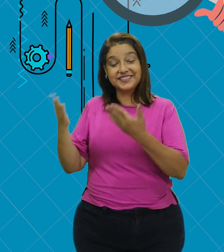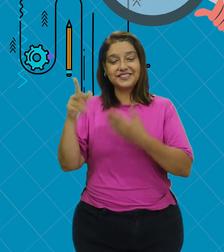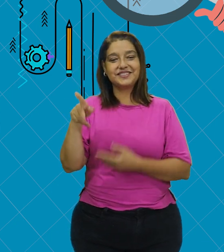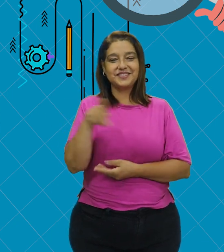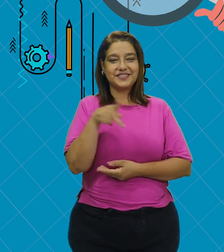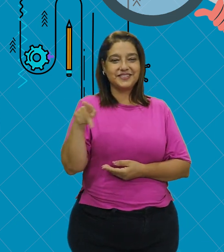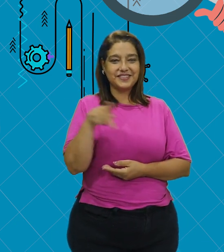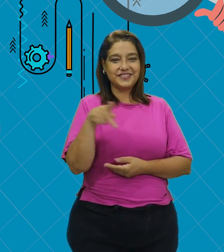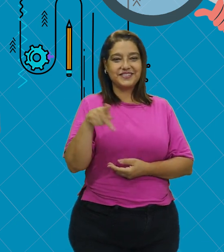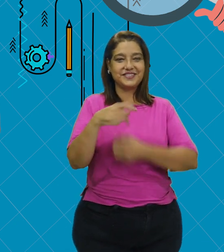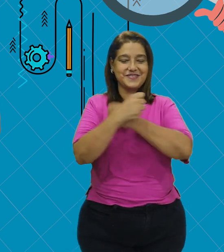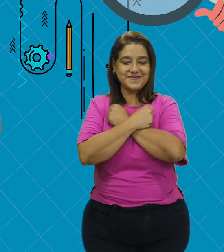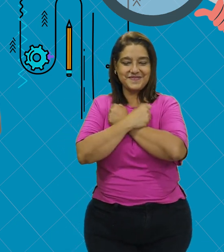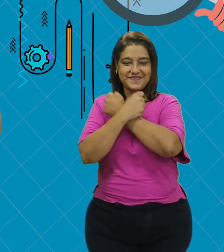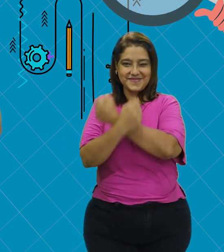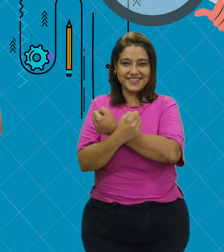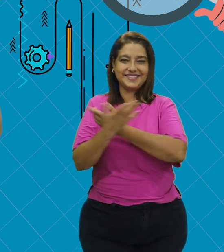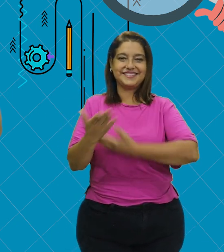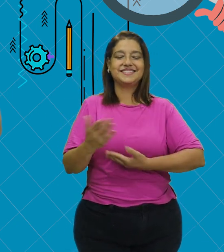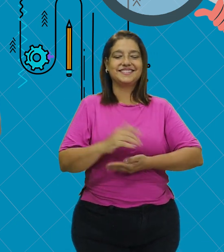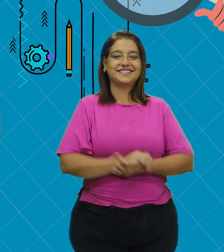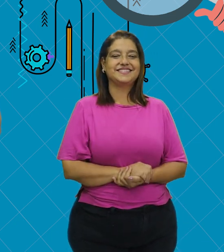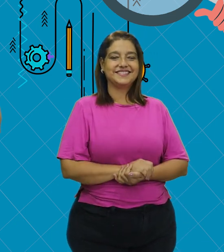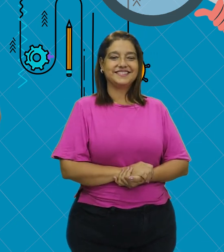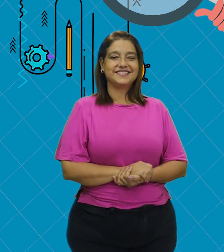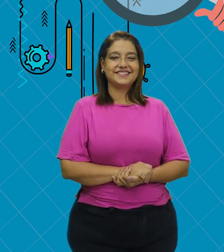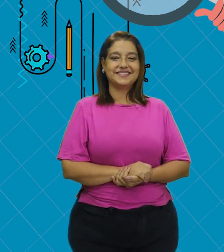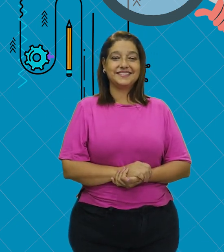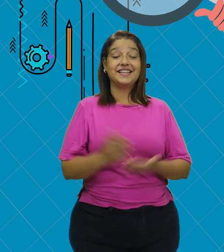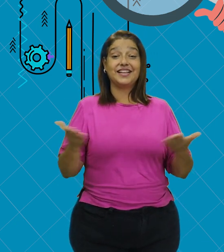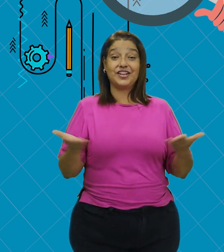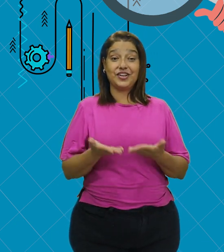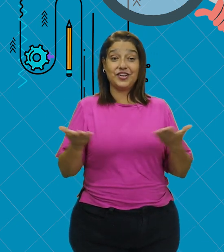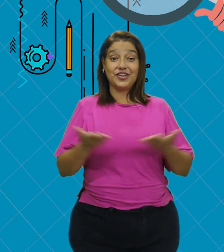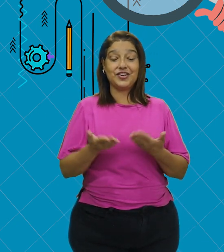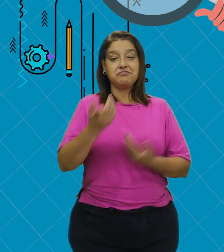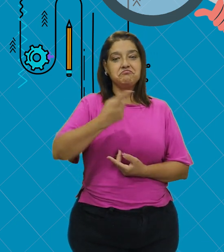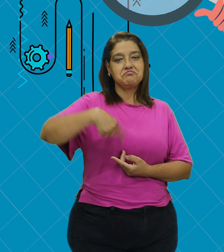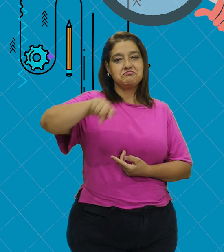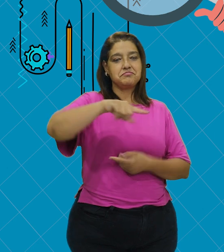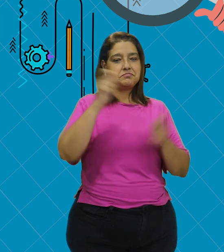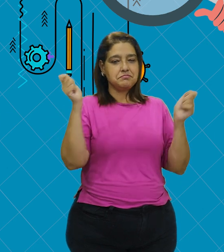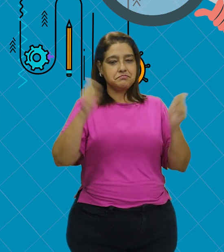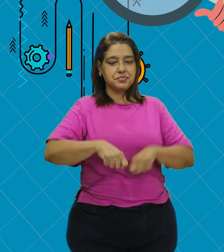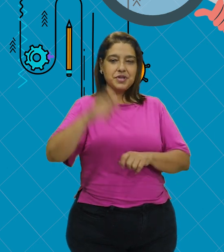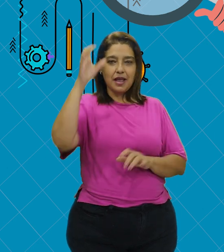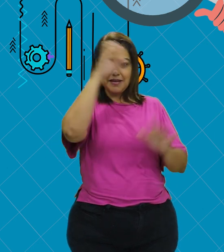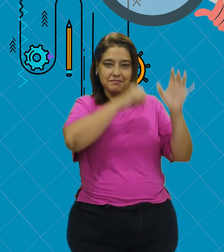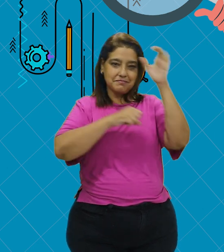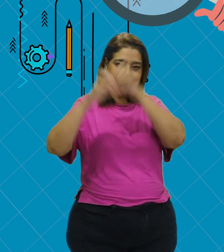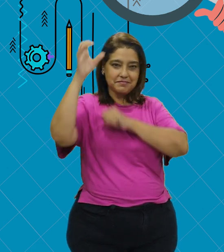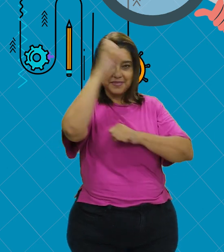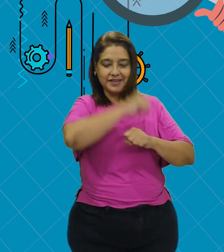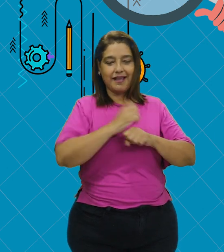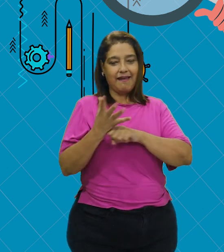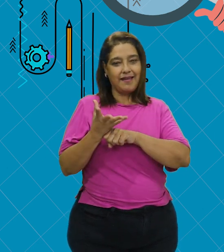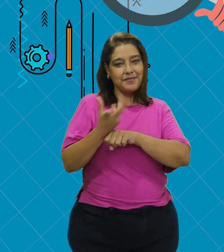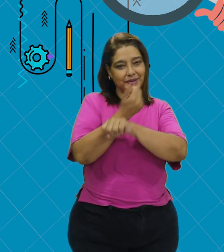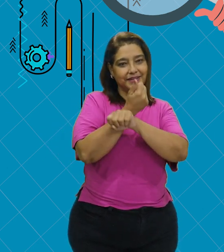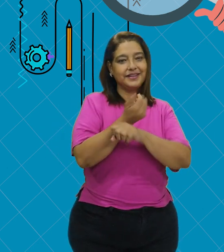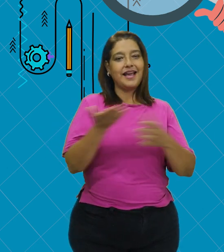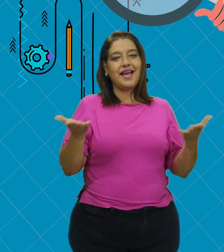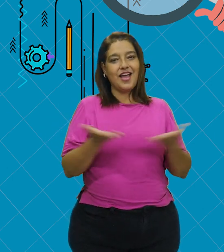Obrigado, professor Ailton, pela colaboração. Ficou bem legal, hein, cara? E para ampliar as possibilidades de desenvolver